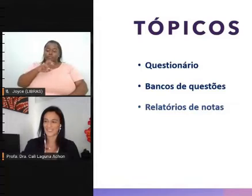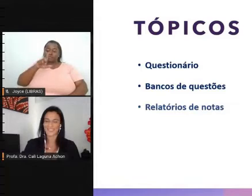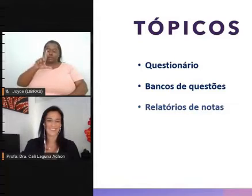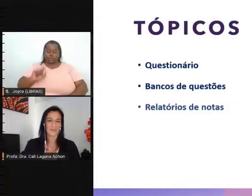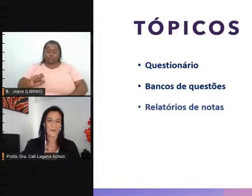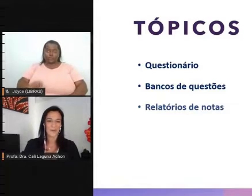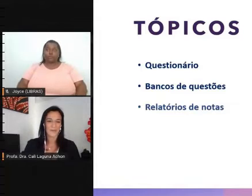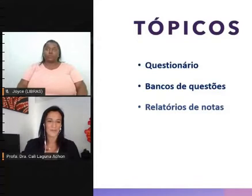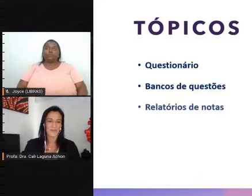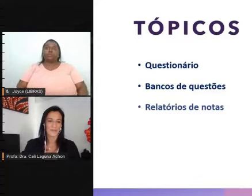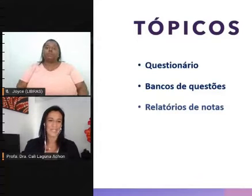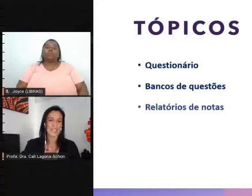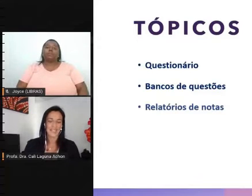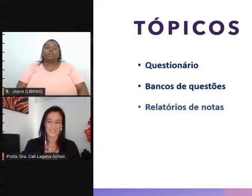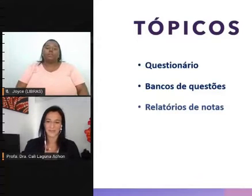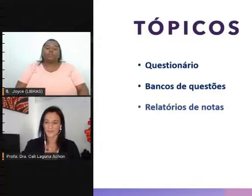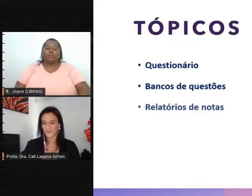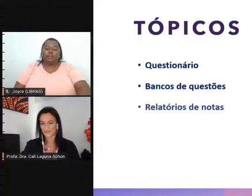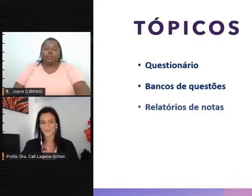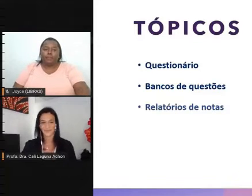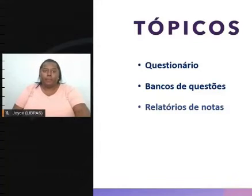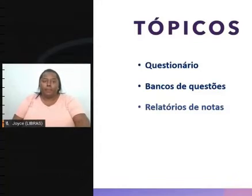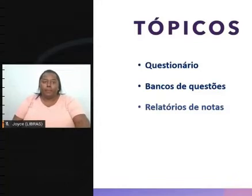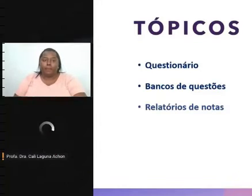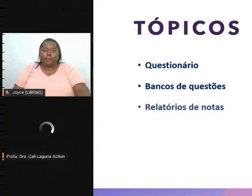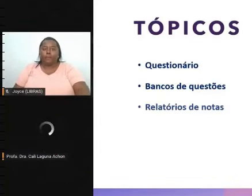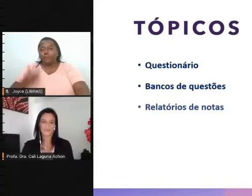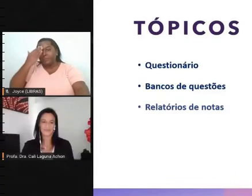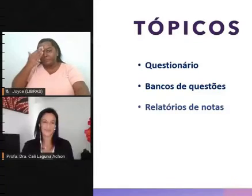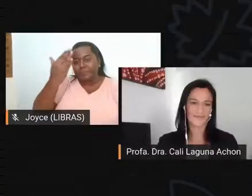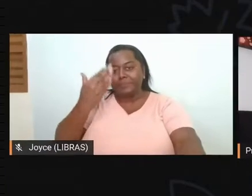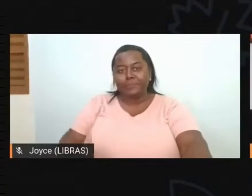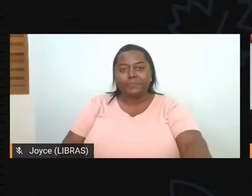você agora. Bom, obrigada.